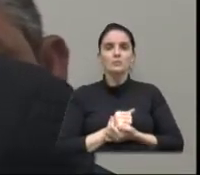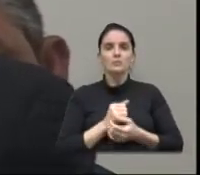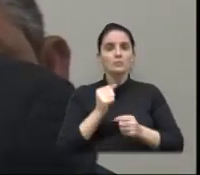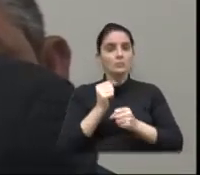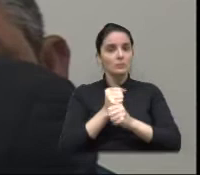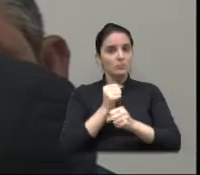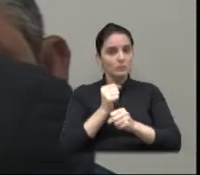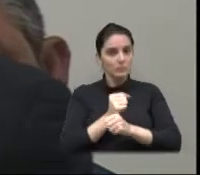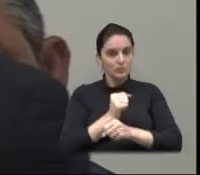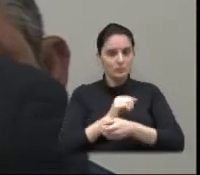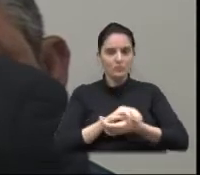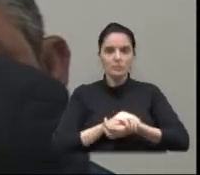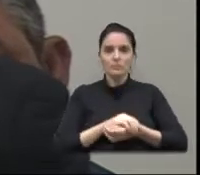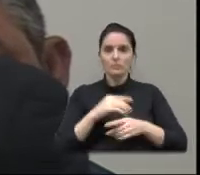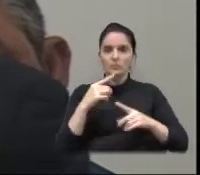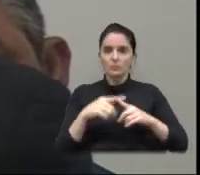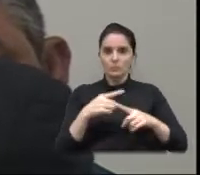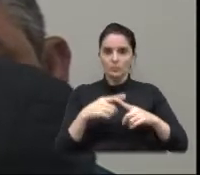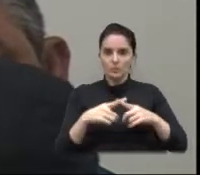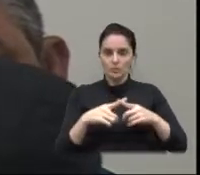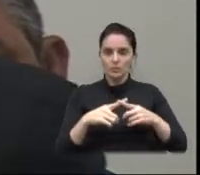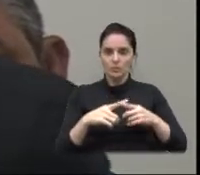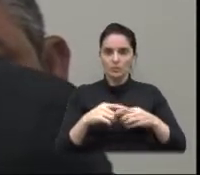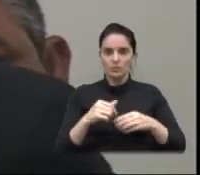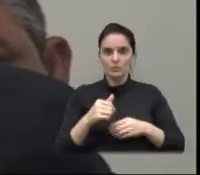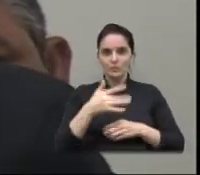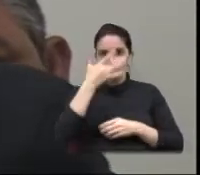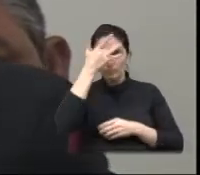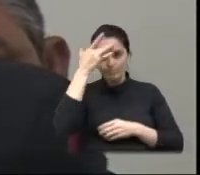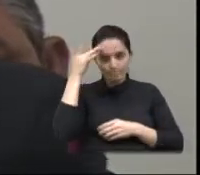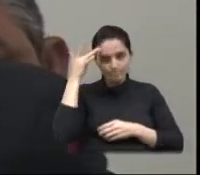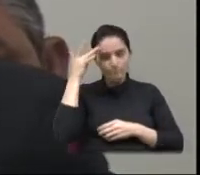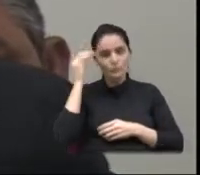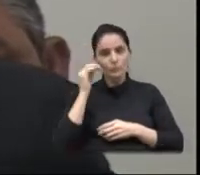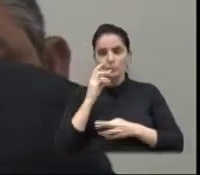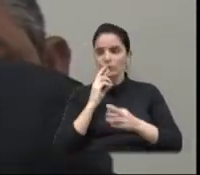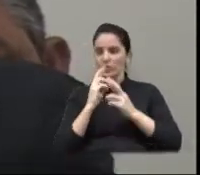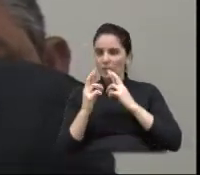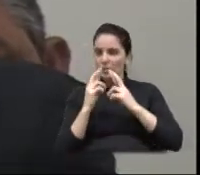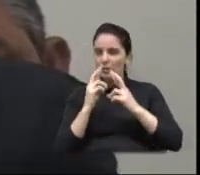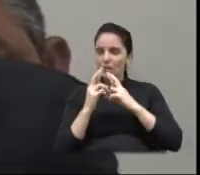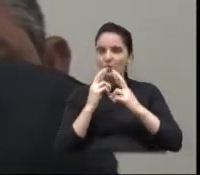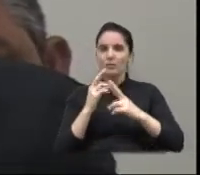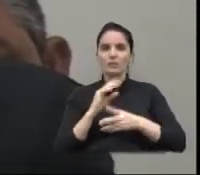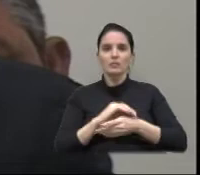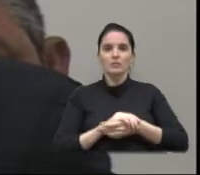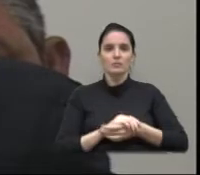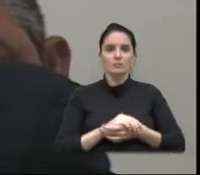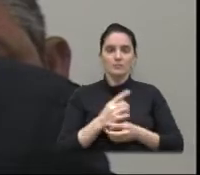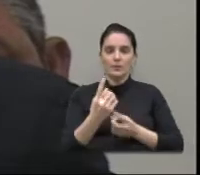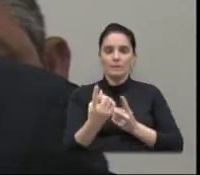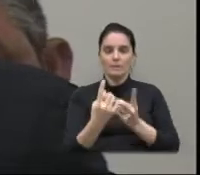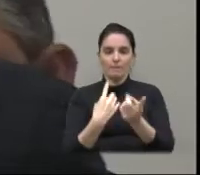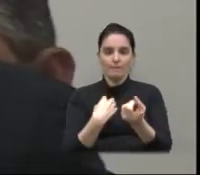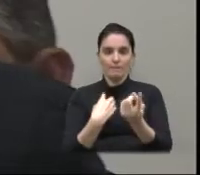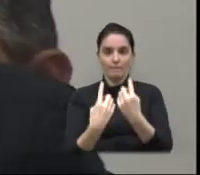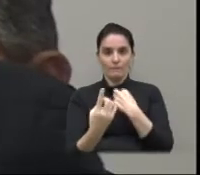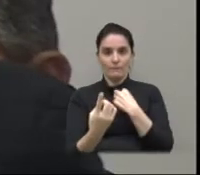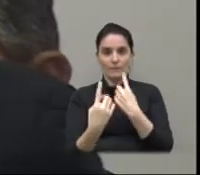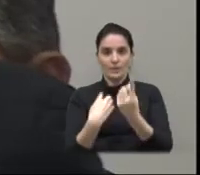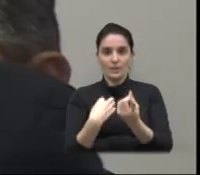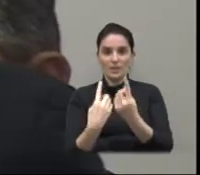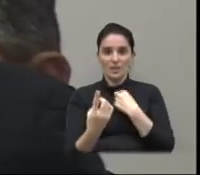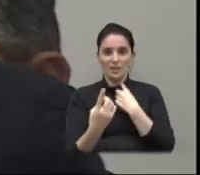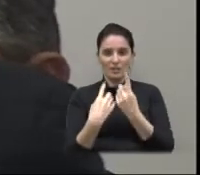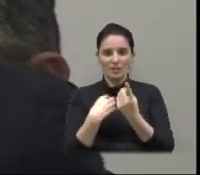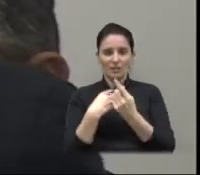o clamor dos munícipes e principalmente de quem pega aquela avenida que se tornou um terror